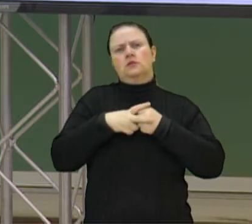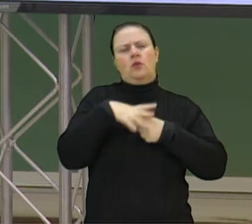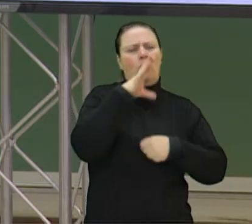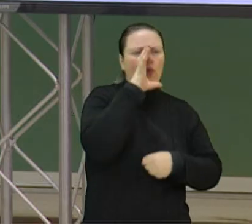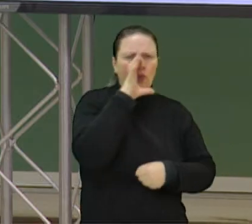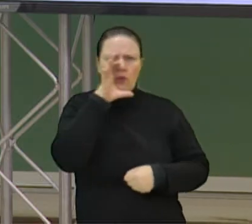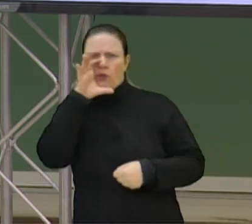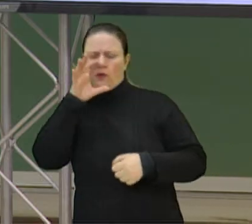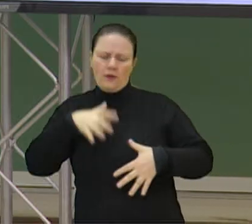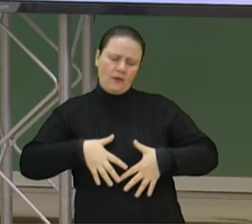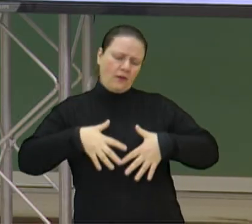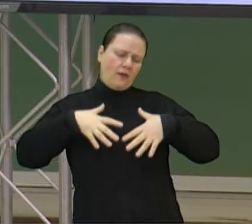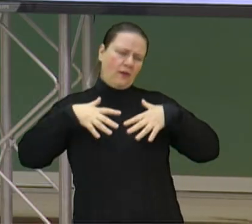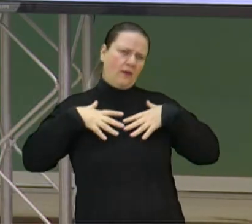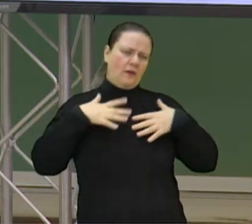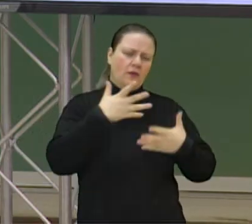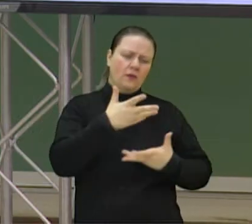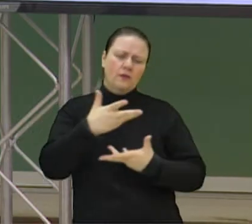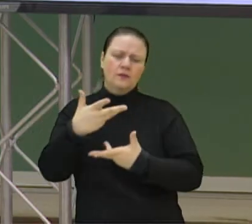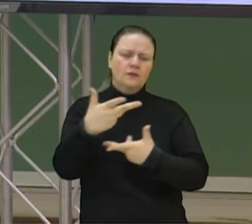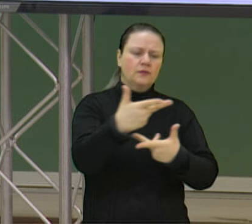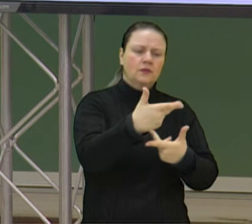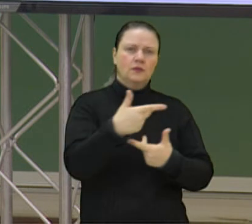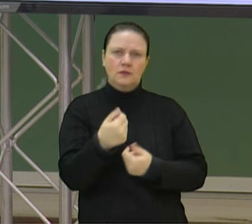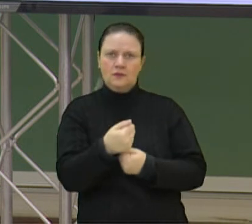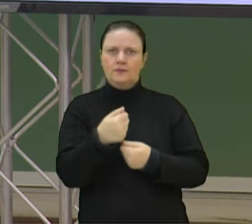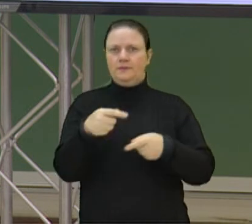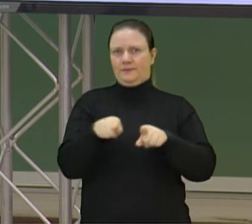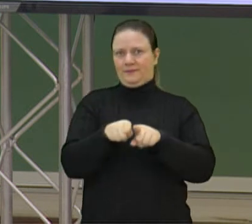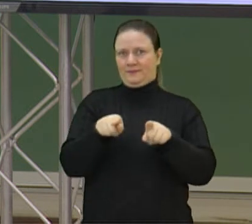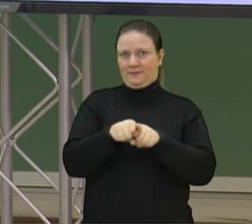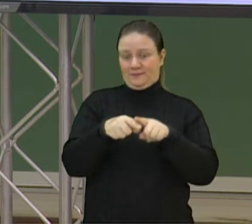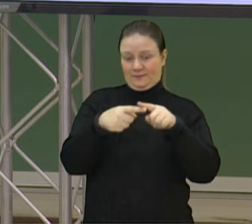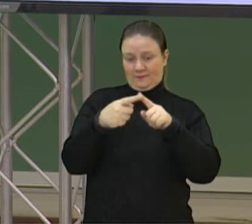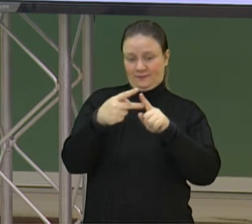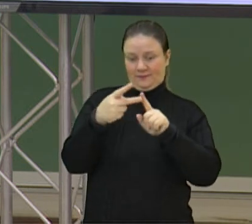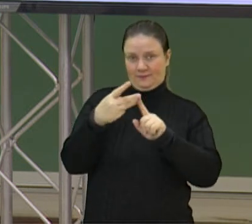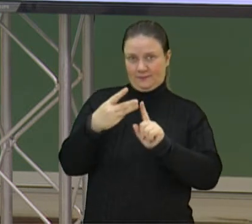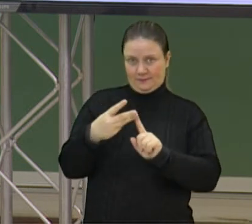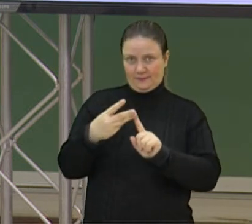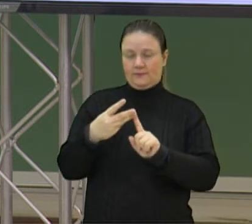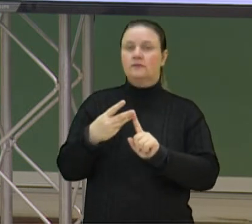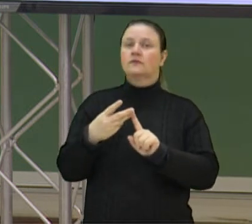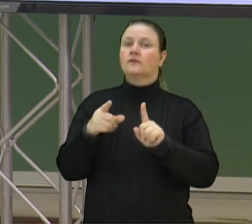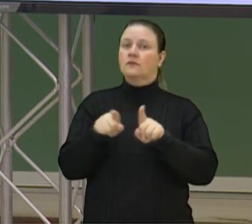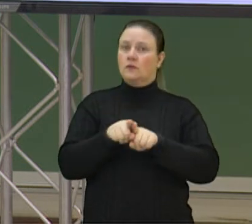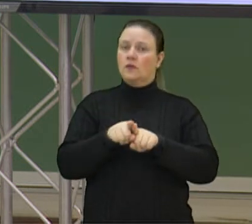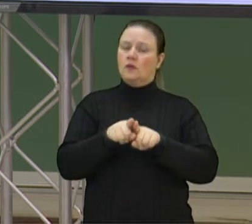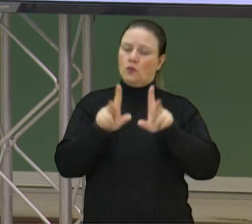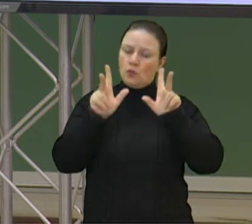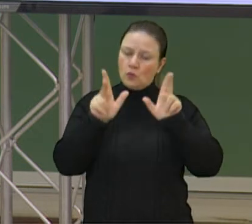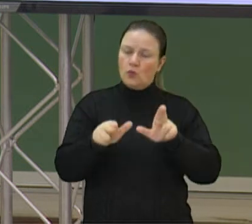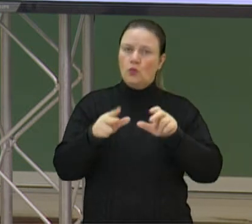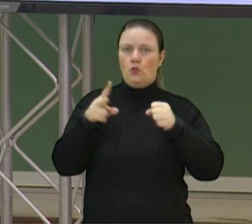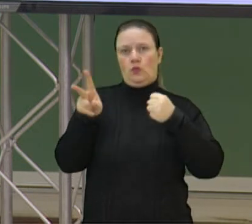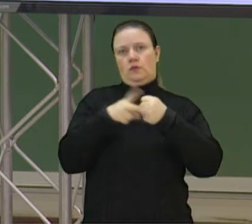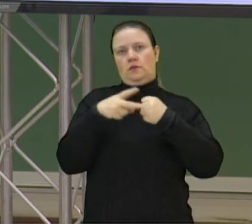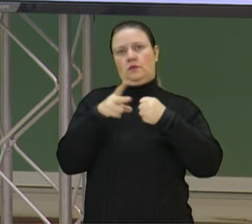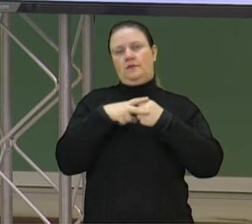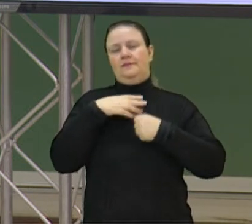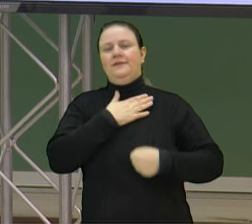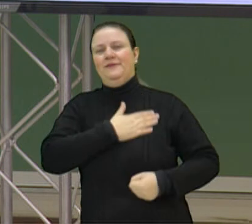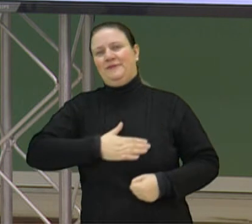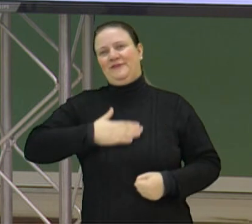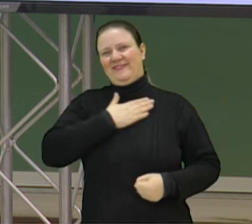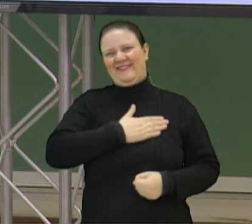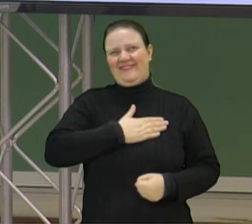e fascinar. O uso dos verbos encantar, agradar e fascinar, que é o mesmo do verbo gustar.